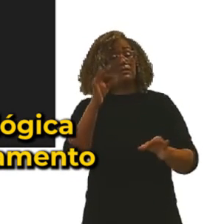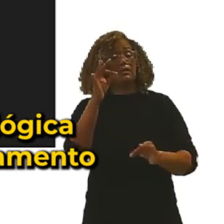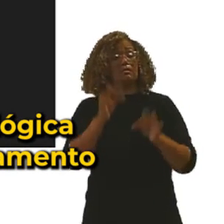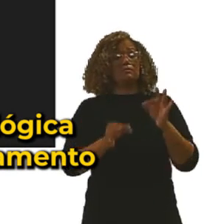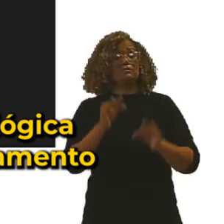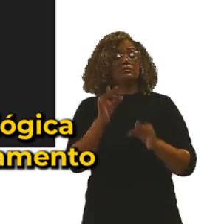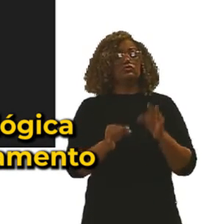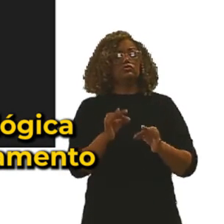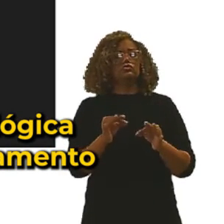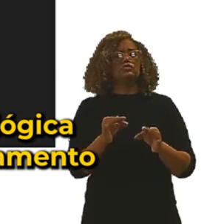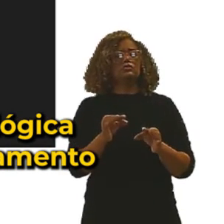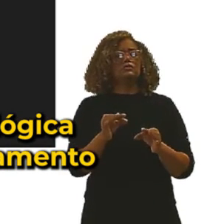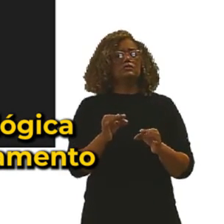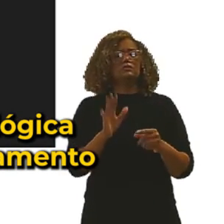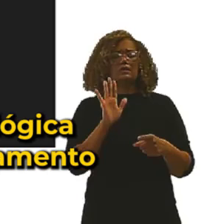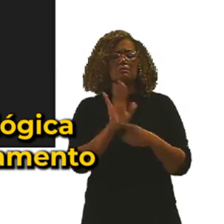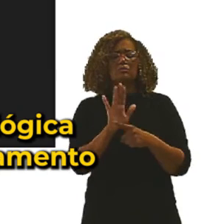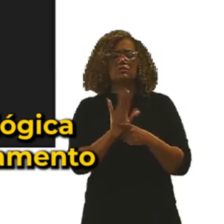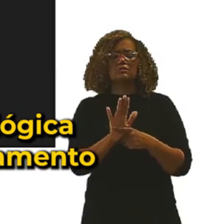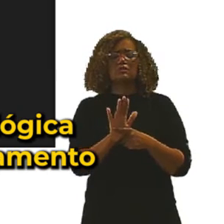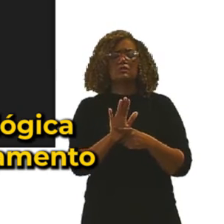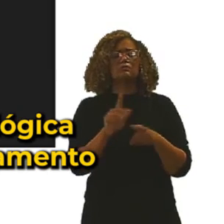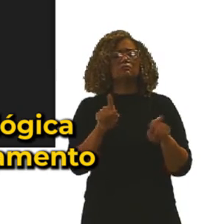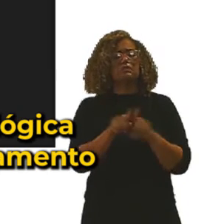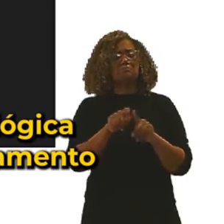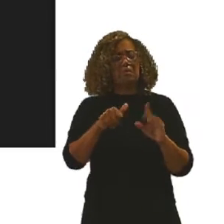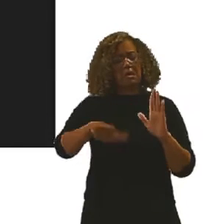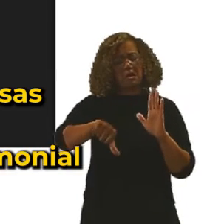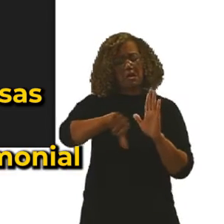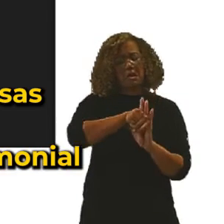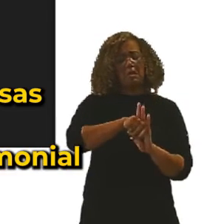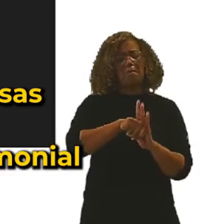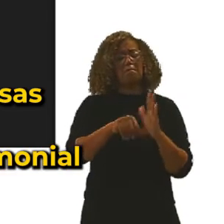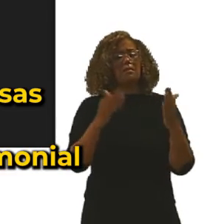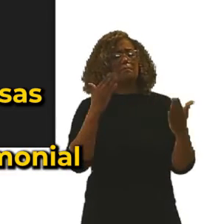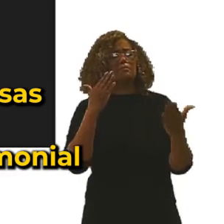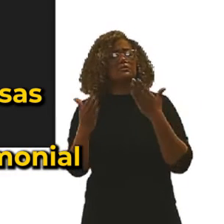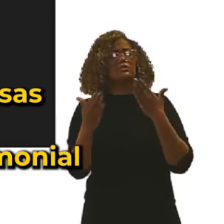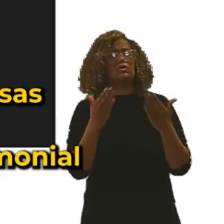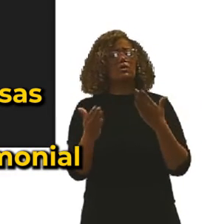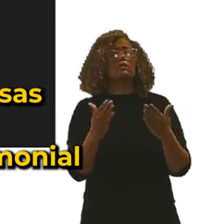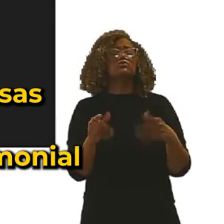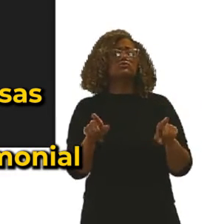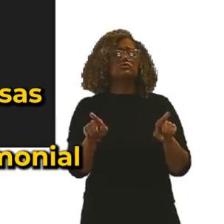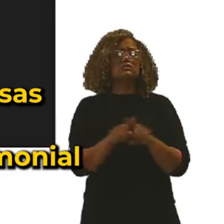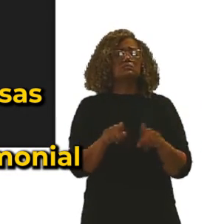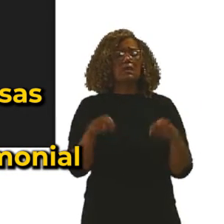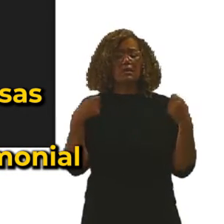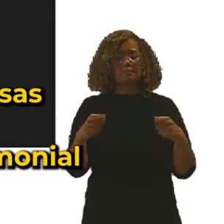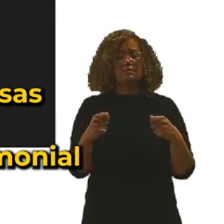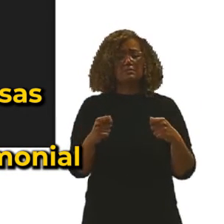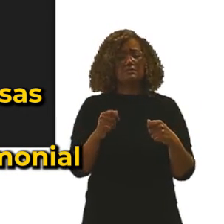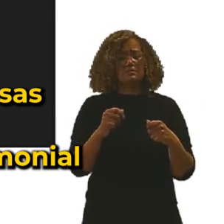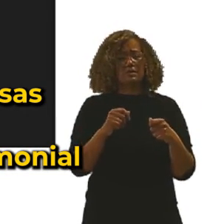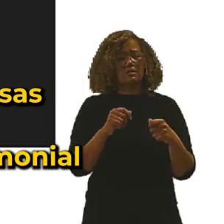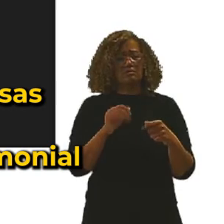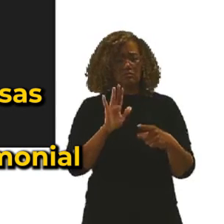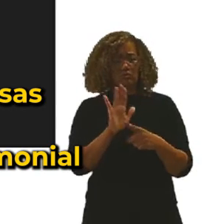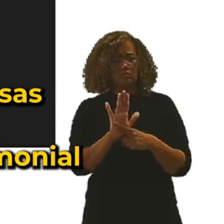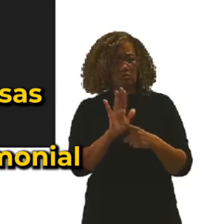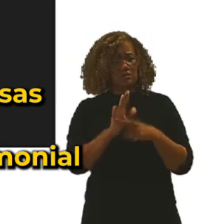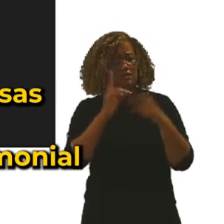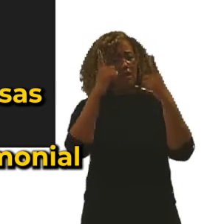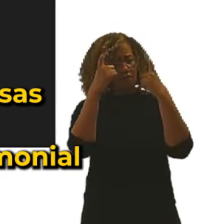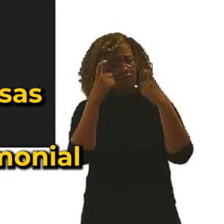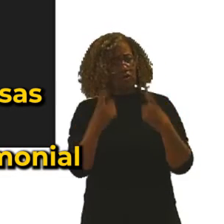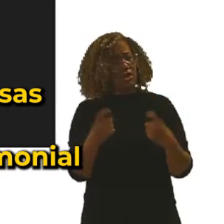violência psicológica como um crime autônomo no nosso ordenamento jurídico. Então, nós temos que verificar todas essas violações das 5 formas de violência